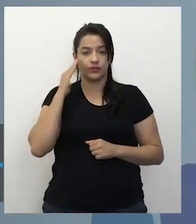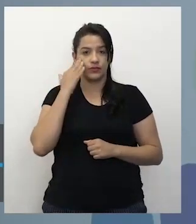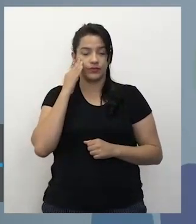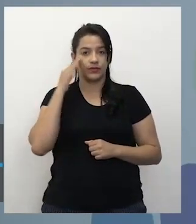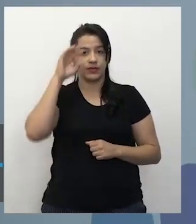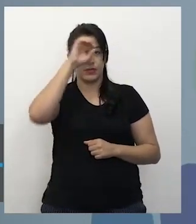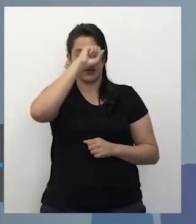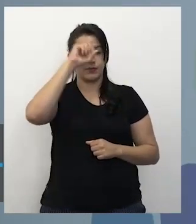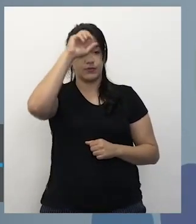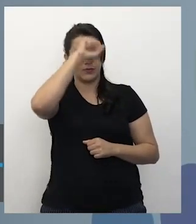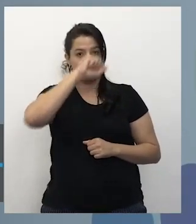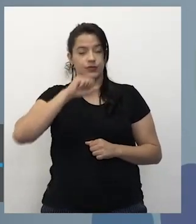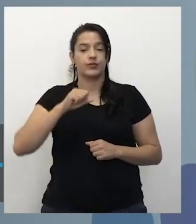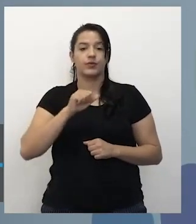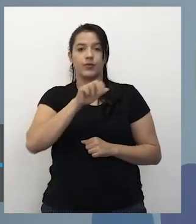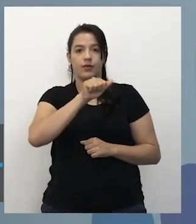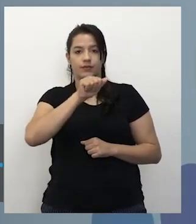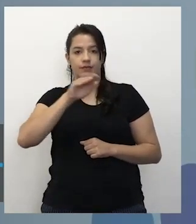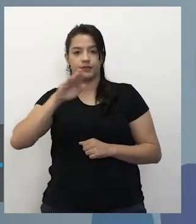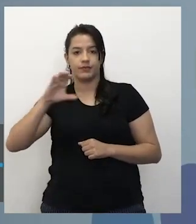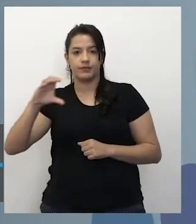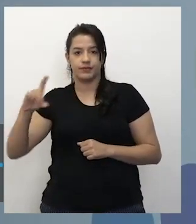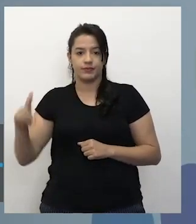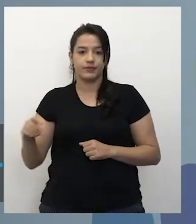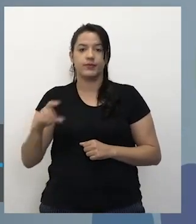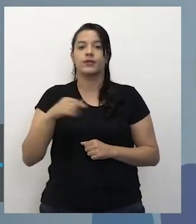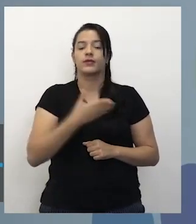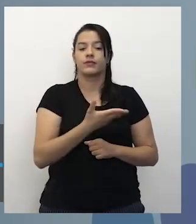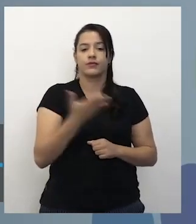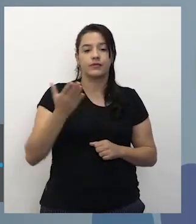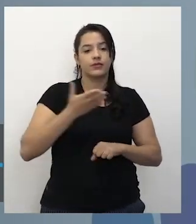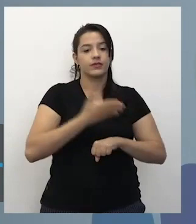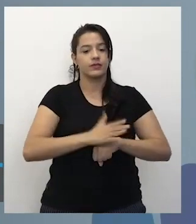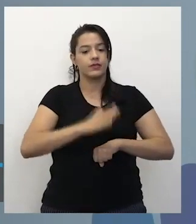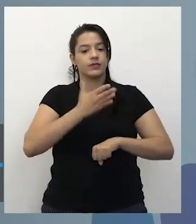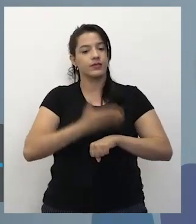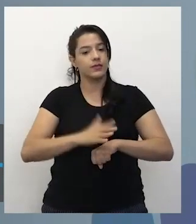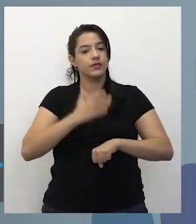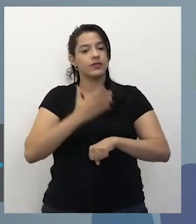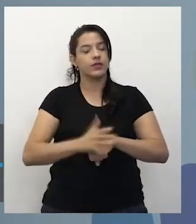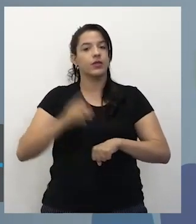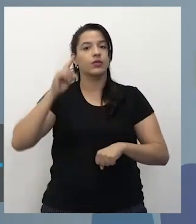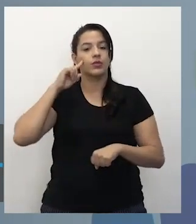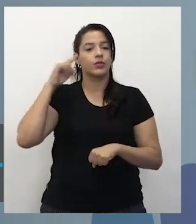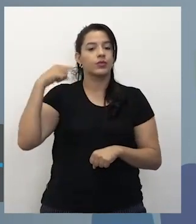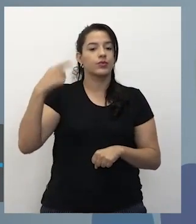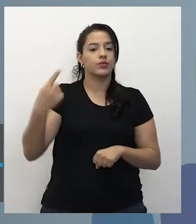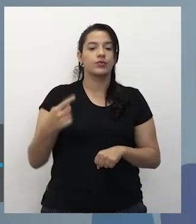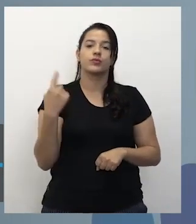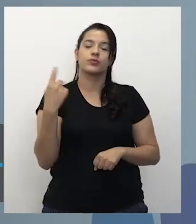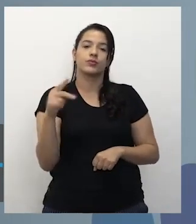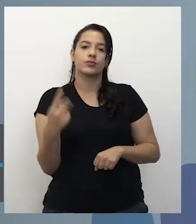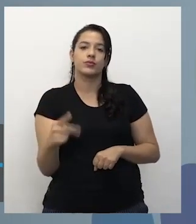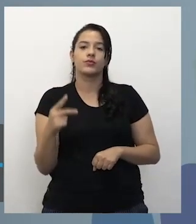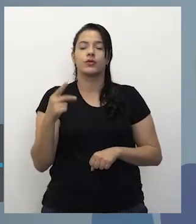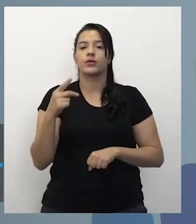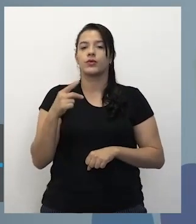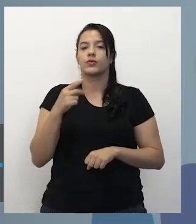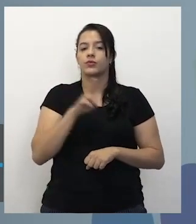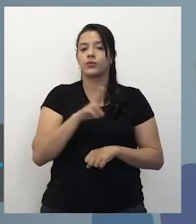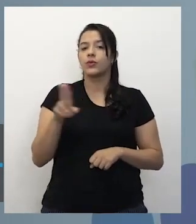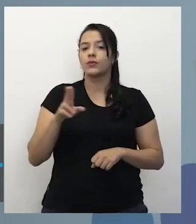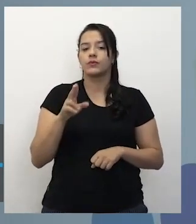aprendido o alfabeto, porém a gente vai retomar isso, mas é bom que você pratique, tenta praticar todo dia como é que soletra o seu nome em inglês, né? Fazer esse tipo de coisa,